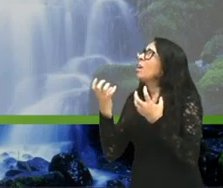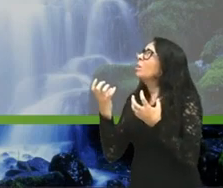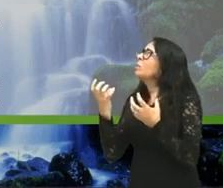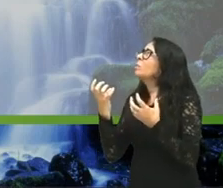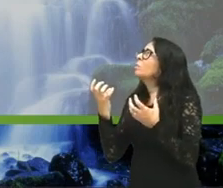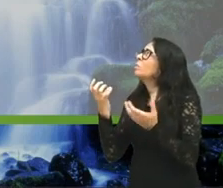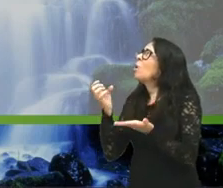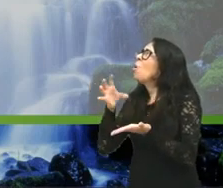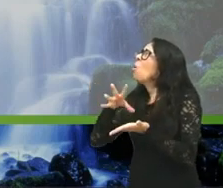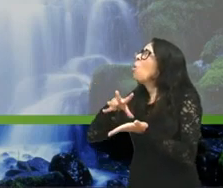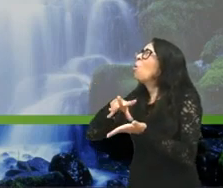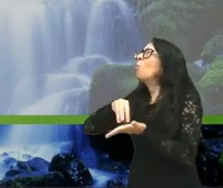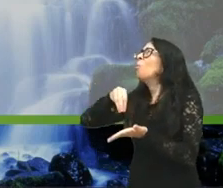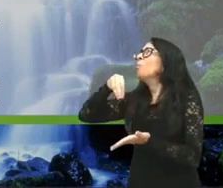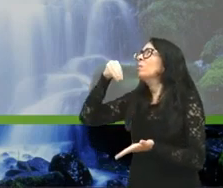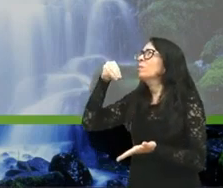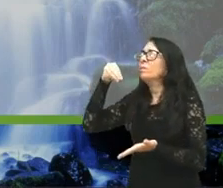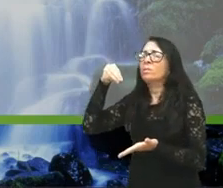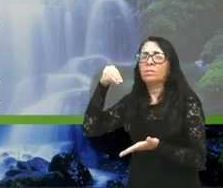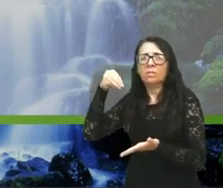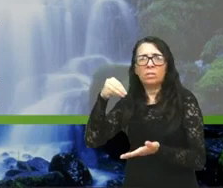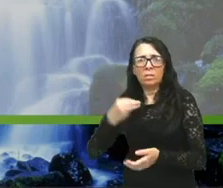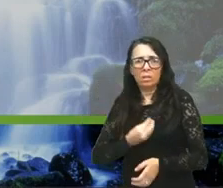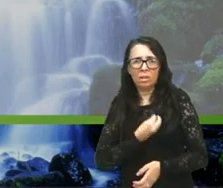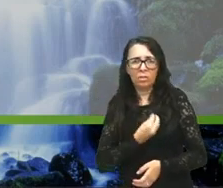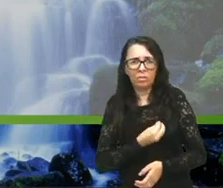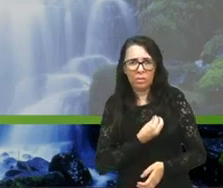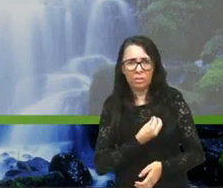Mas lembre-se sempre, todos os dias,